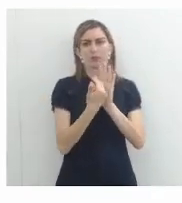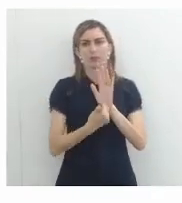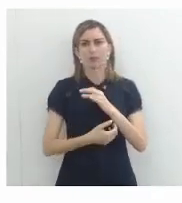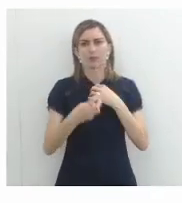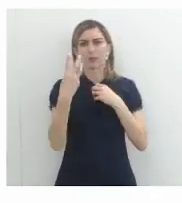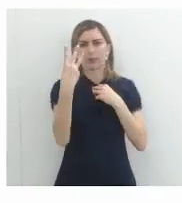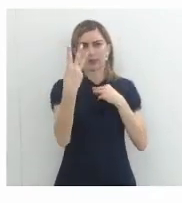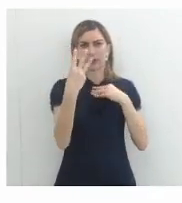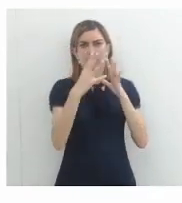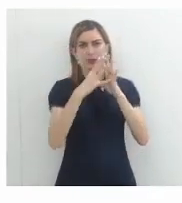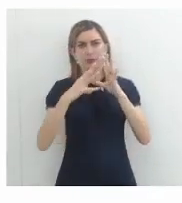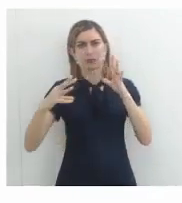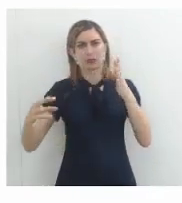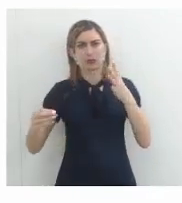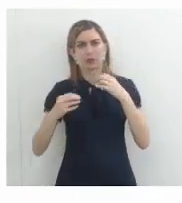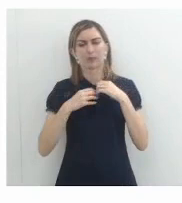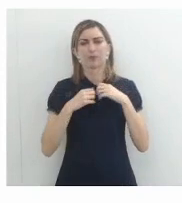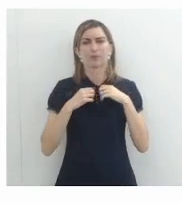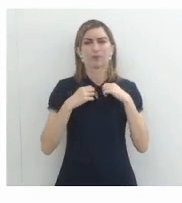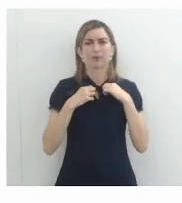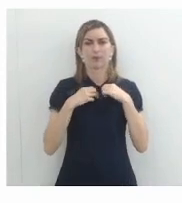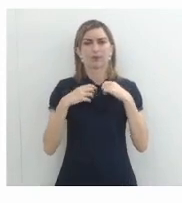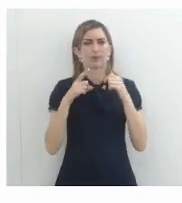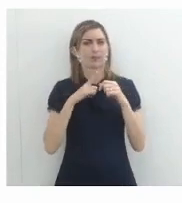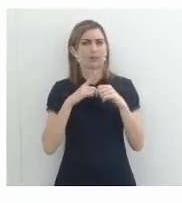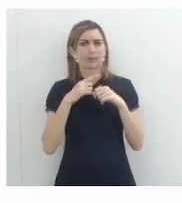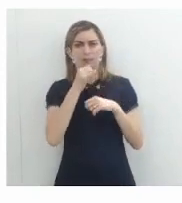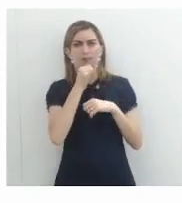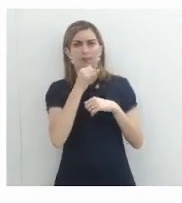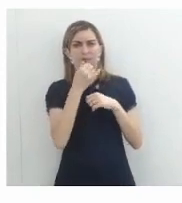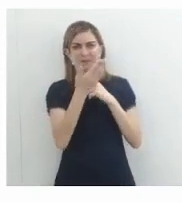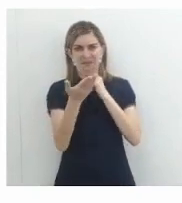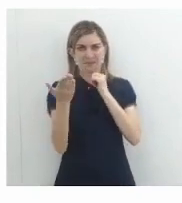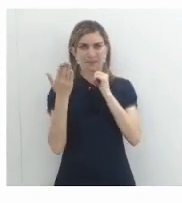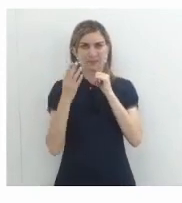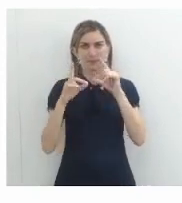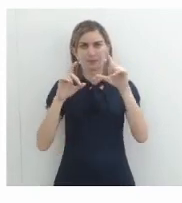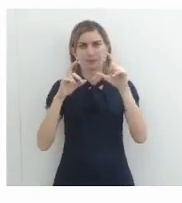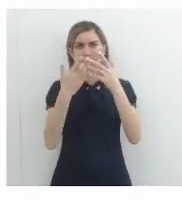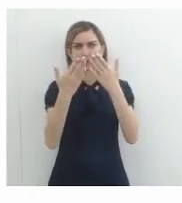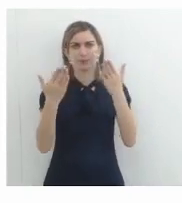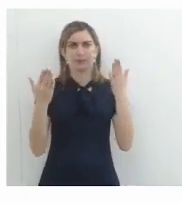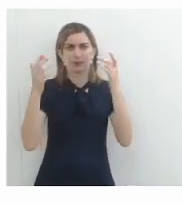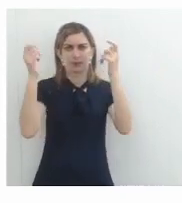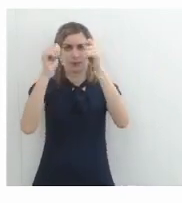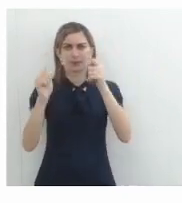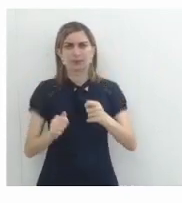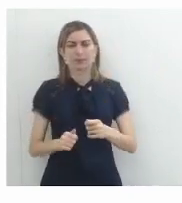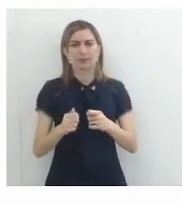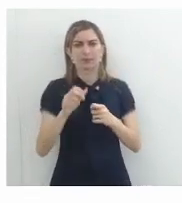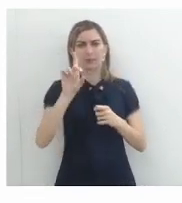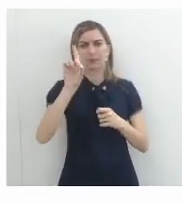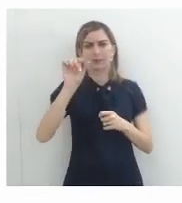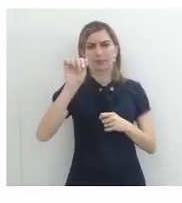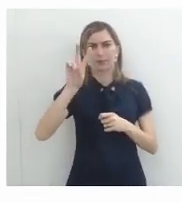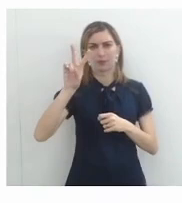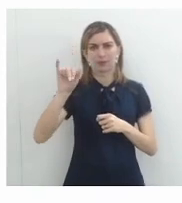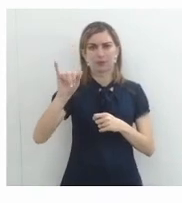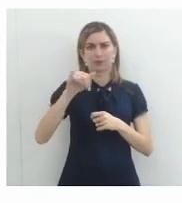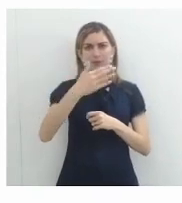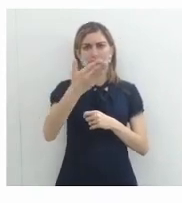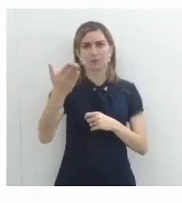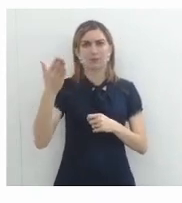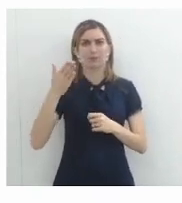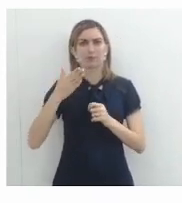3 dimensões. Aí você tem até um exemplo, né, da imagem, né, a escultura de Davi, de Michelangelo, né,